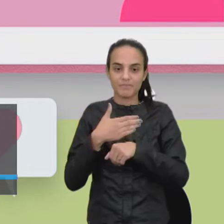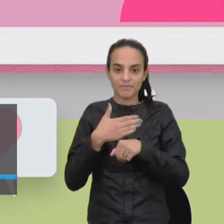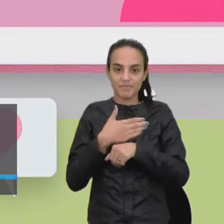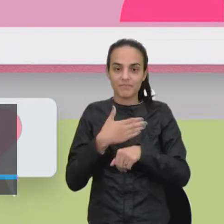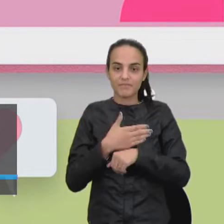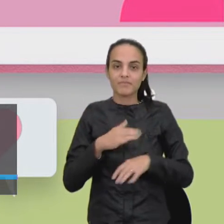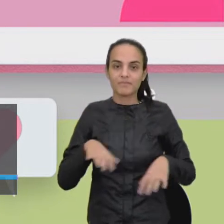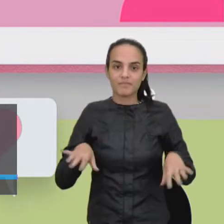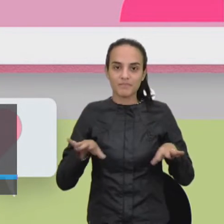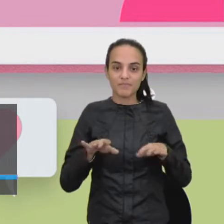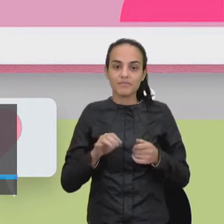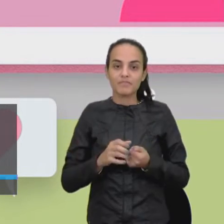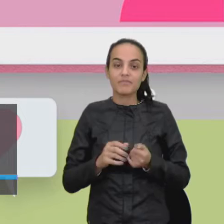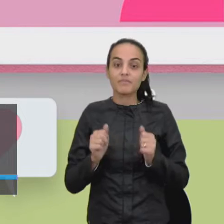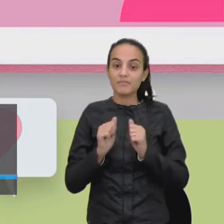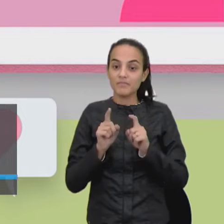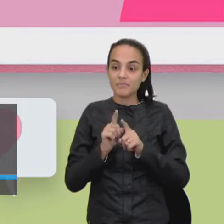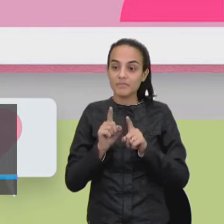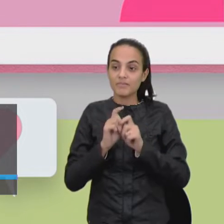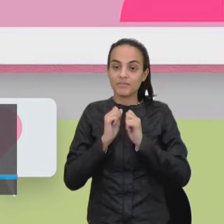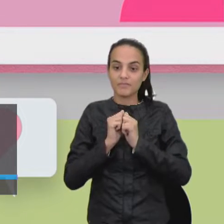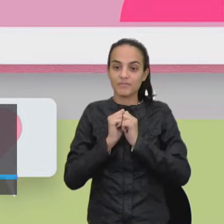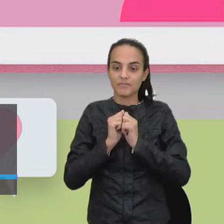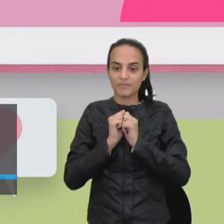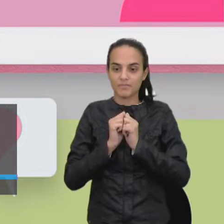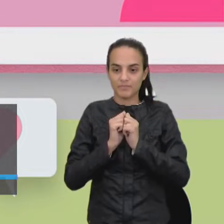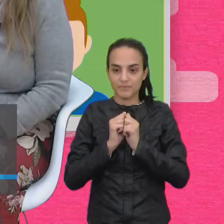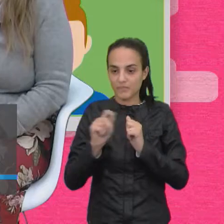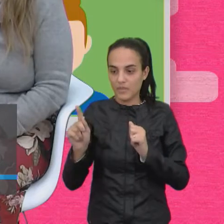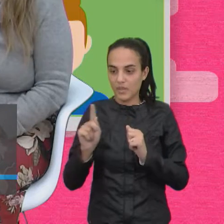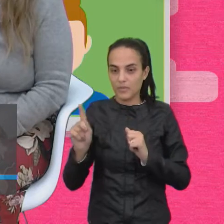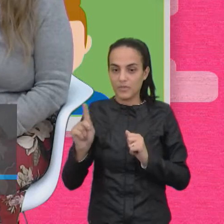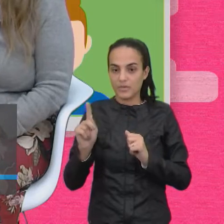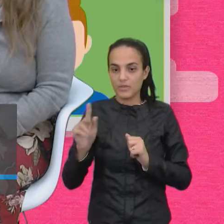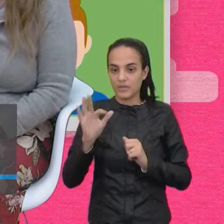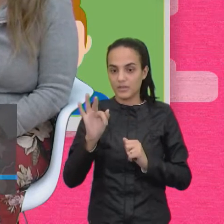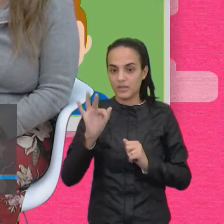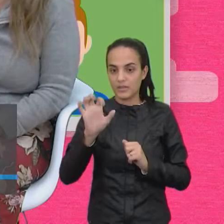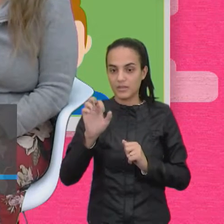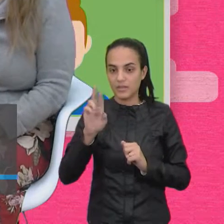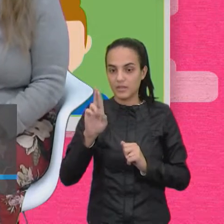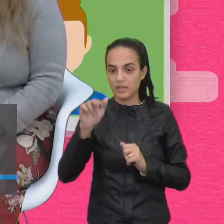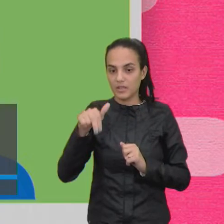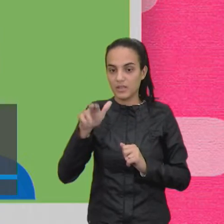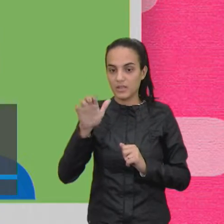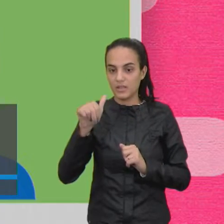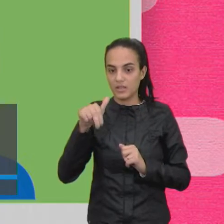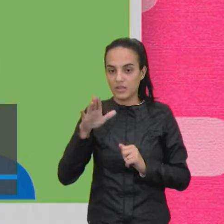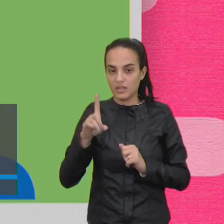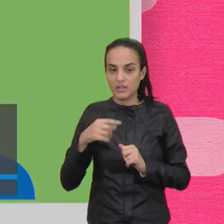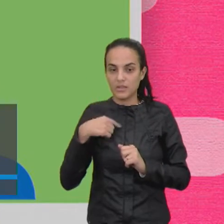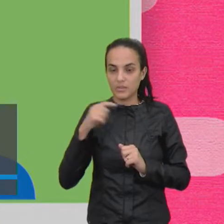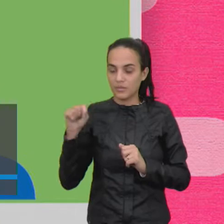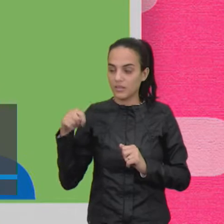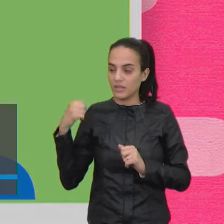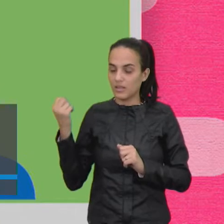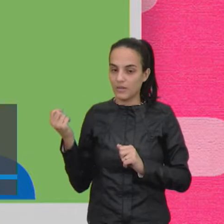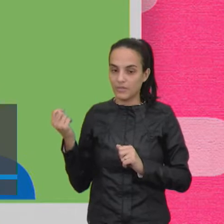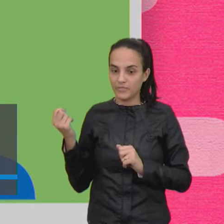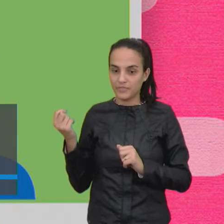vocês. E também estou com ela, a nossa querida Prof. Fernanda, seja bem-vinda. Obrigada. Bom, meu sinal é assim,